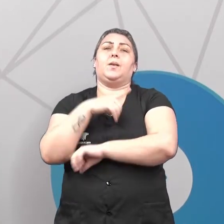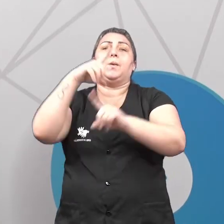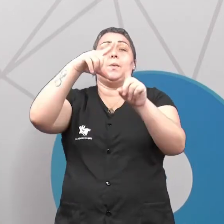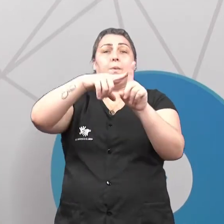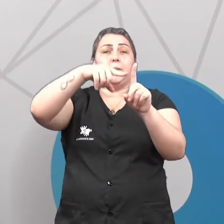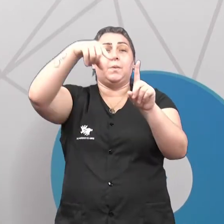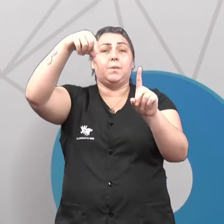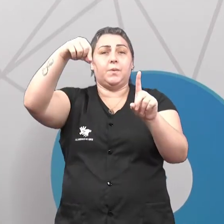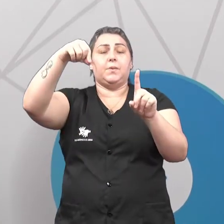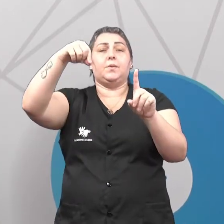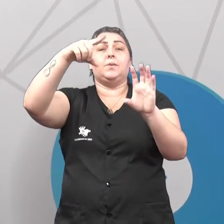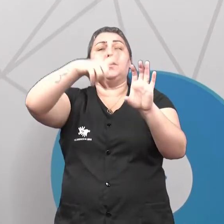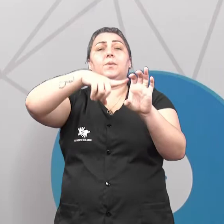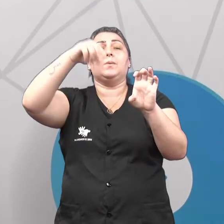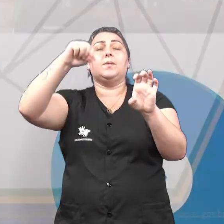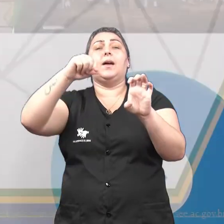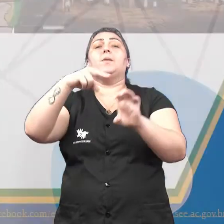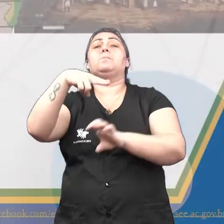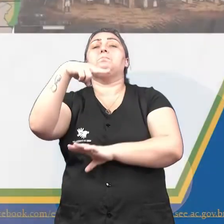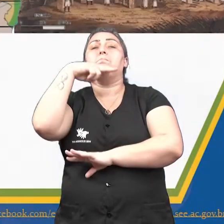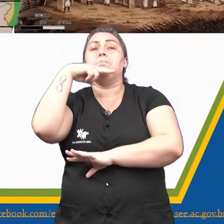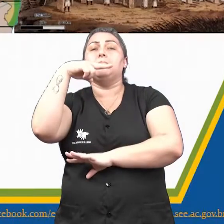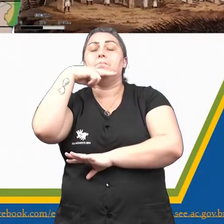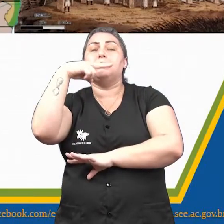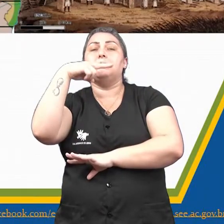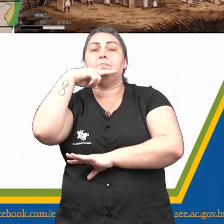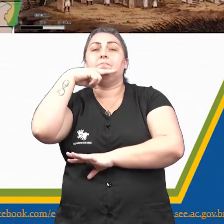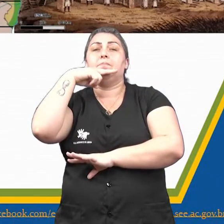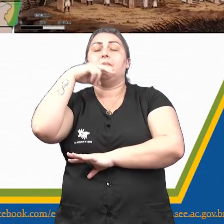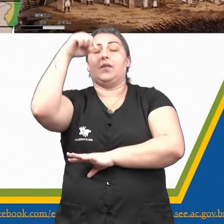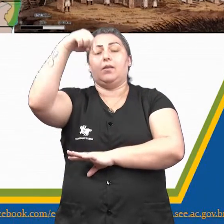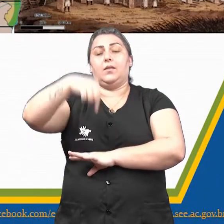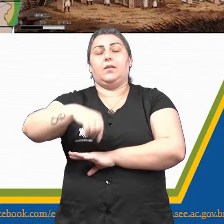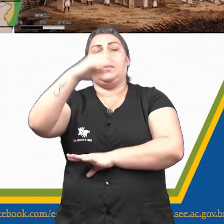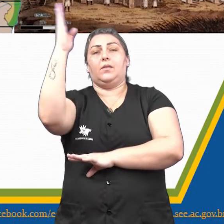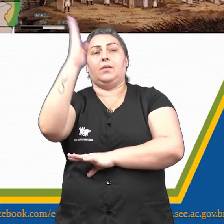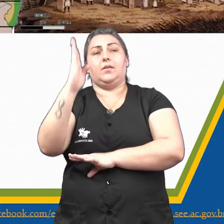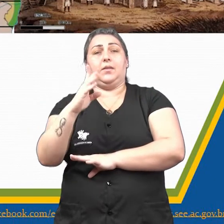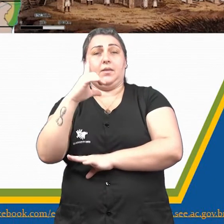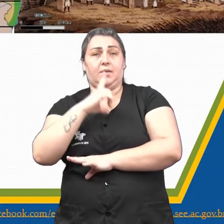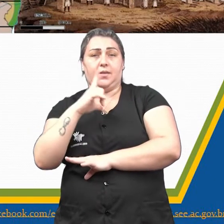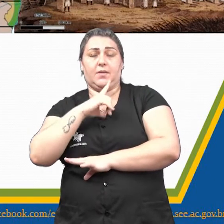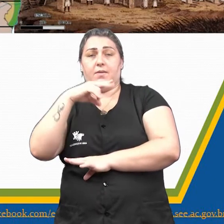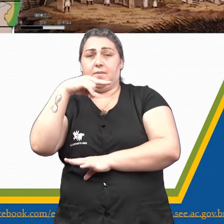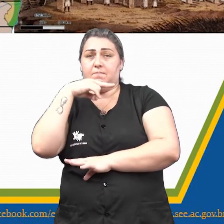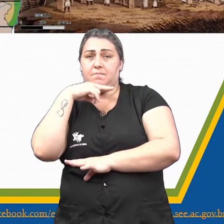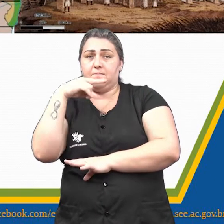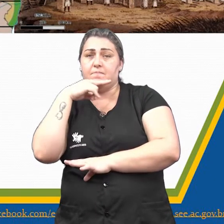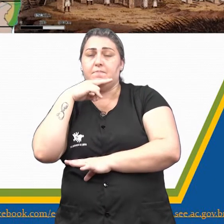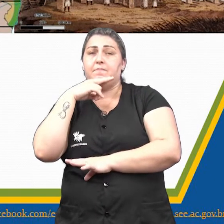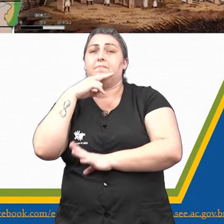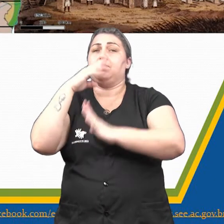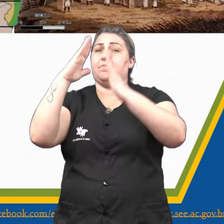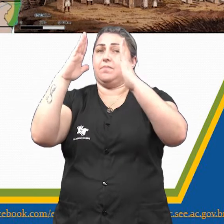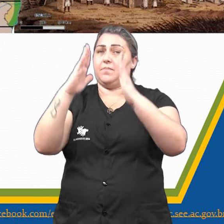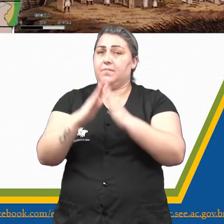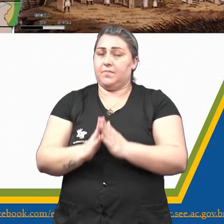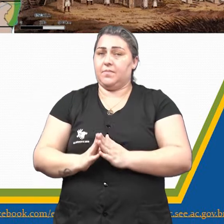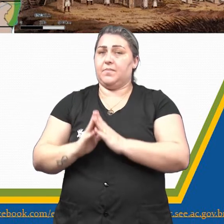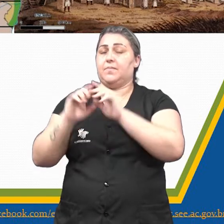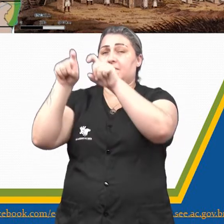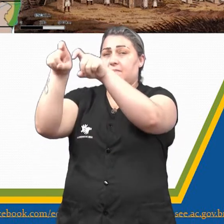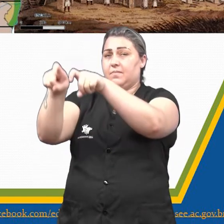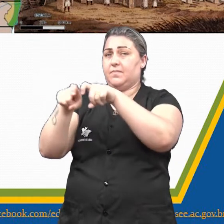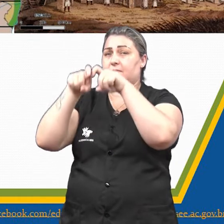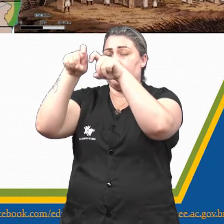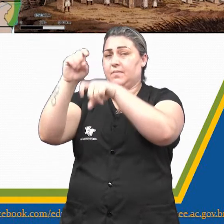já conheciam na África, que era a cana-de-açúcar. Então, aqui no Brasil, nós vamos ter a cana-de-açúcar, os engenhos, né, as fazendas de